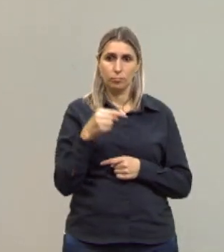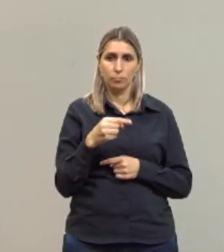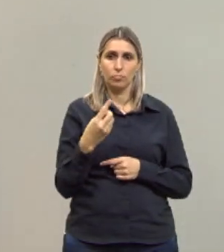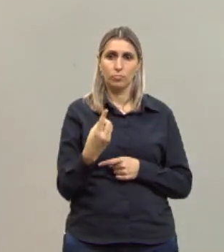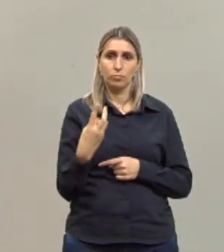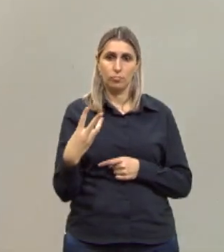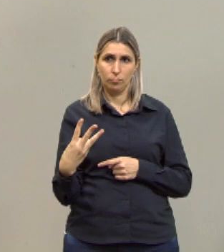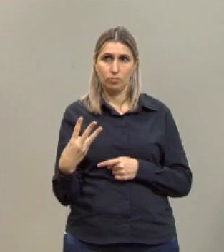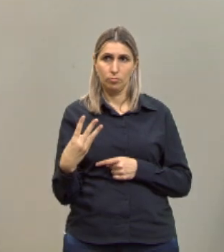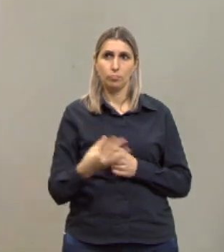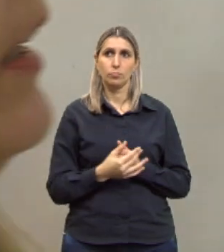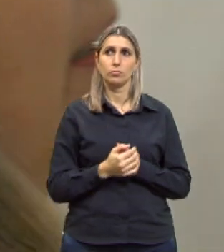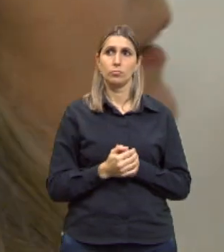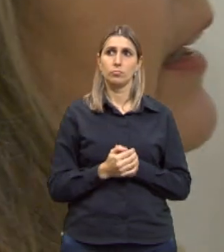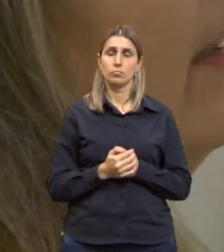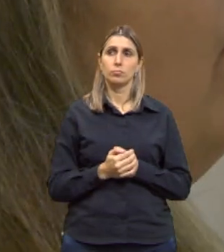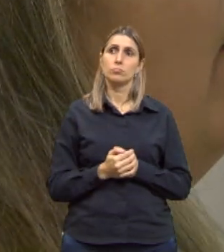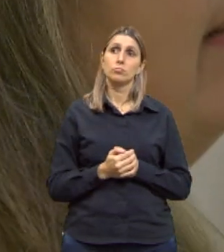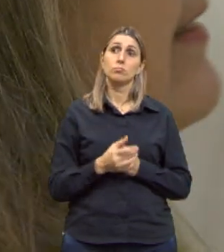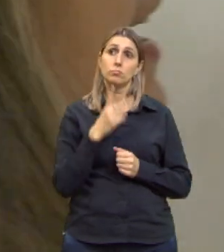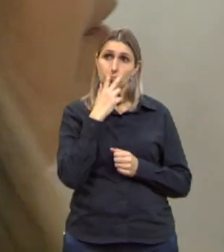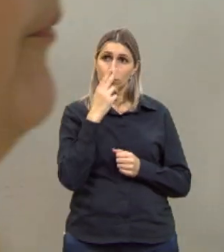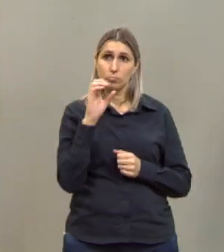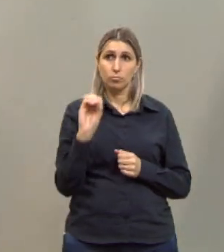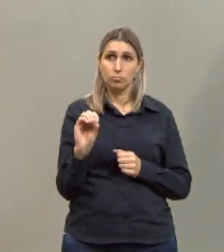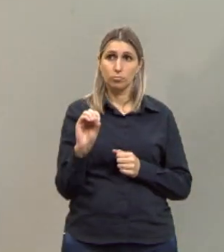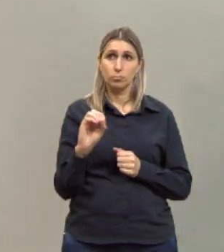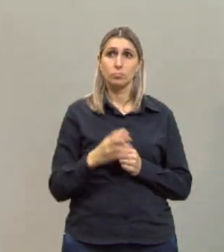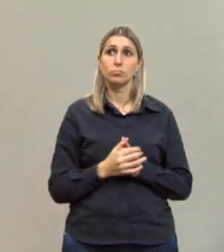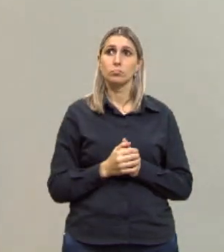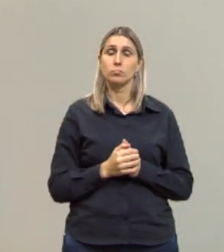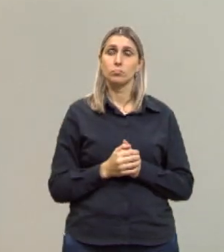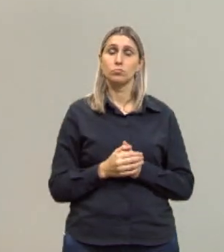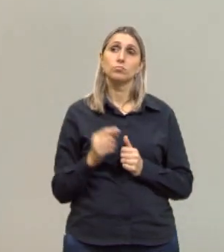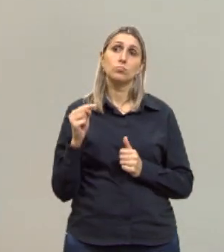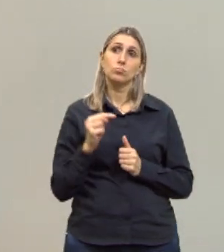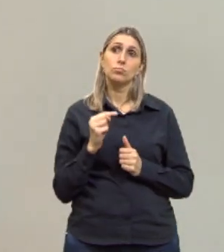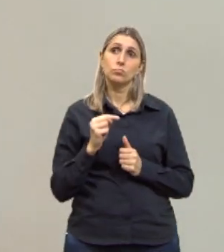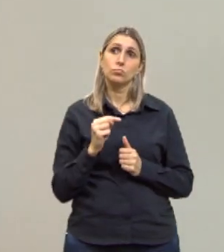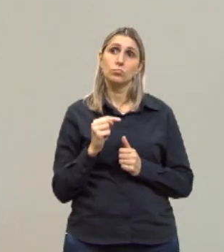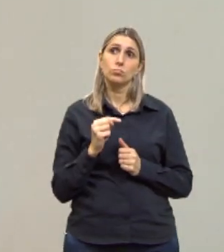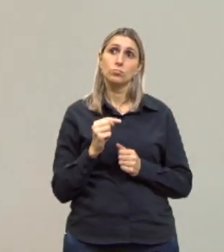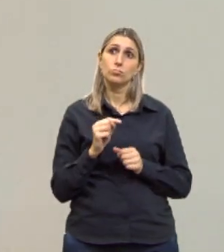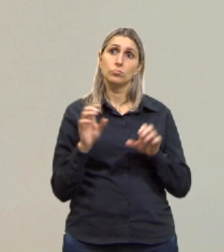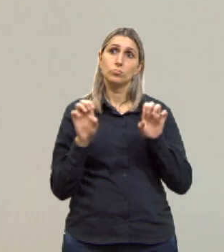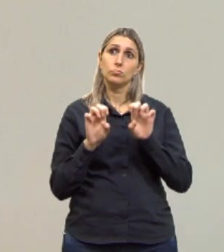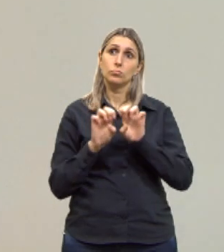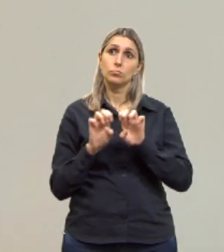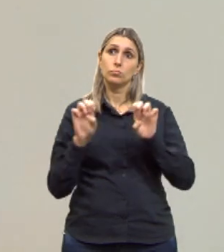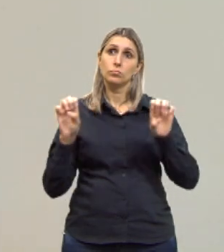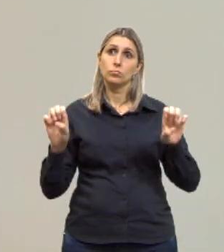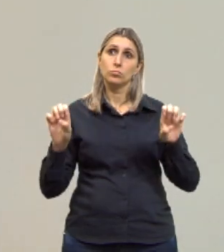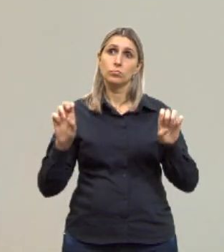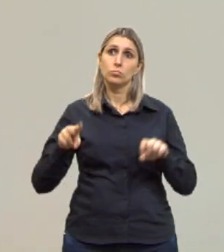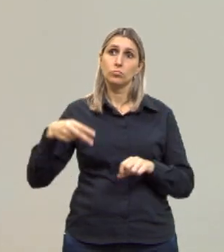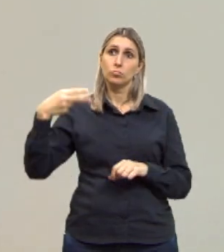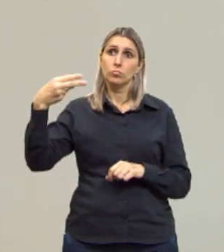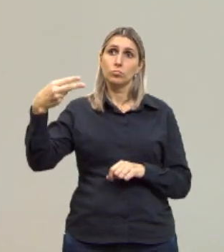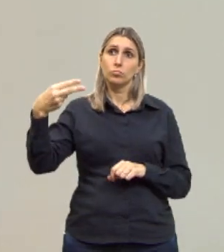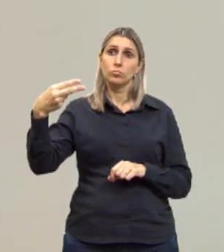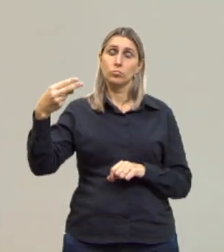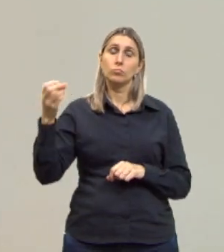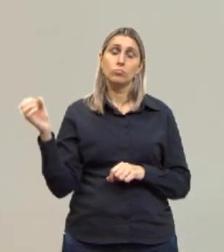menos 13, que é igual a zero. Aqui então nós ficamos com a equação do segundo grau que nós